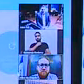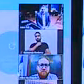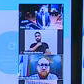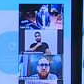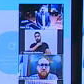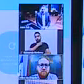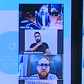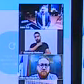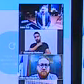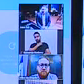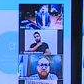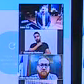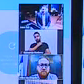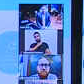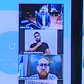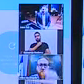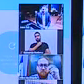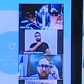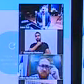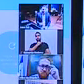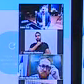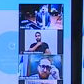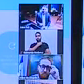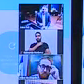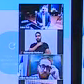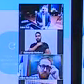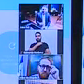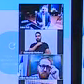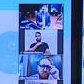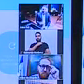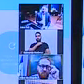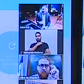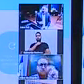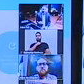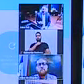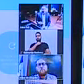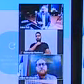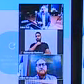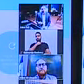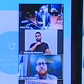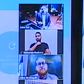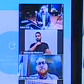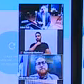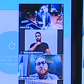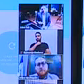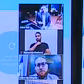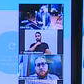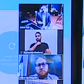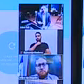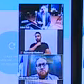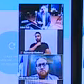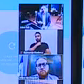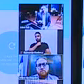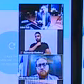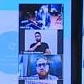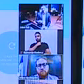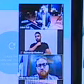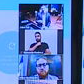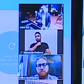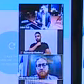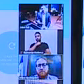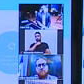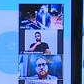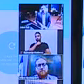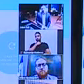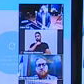televisão e eu pergunto, ficou uma dúvida na minha cabeça. Quais atividades seriam para ajudar e dar assistência